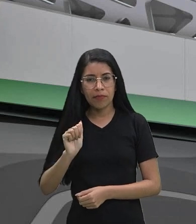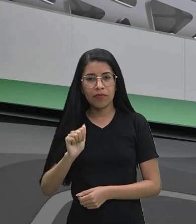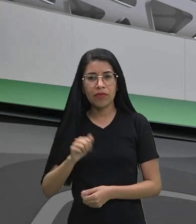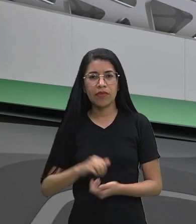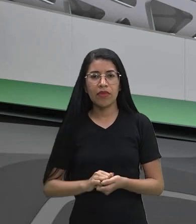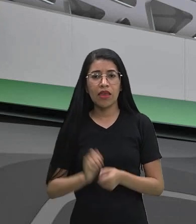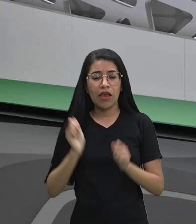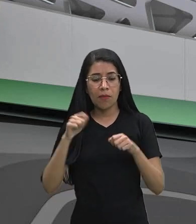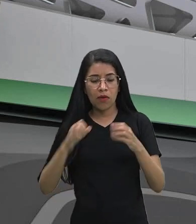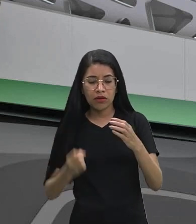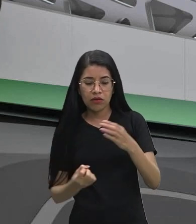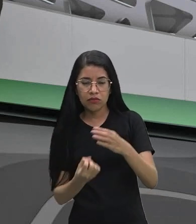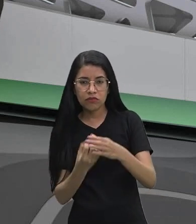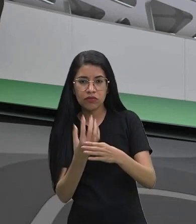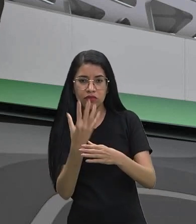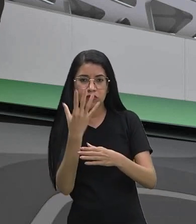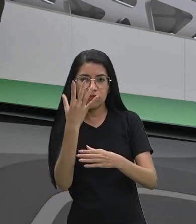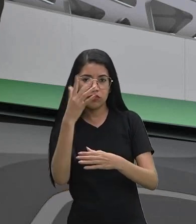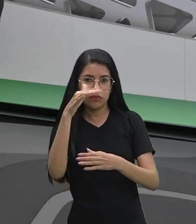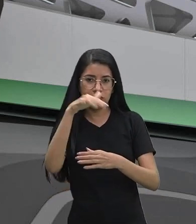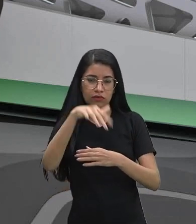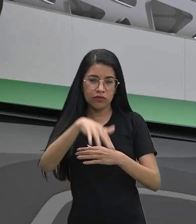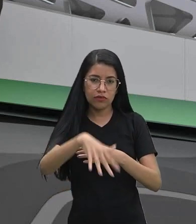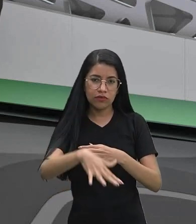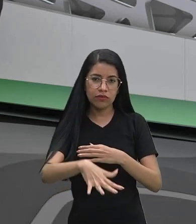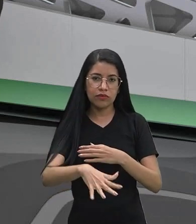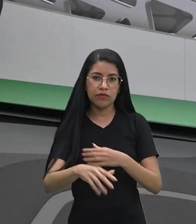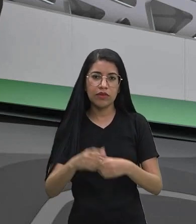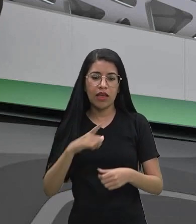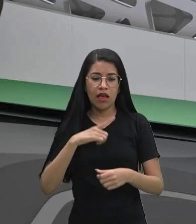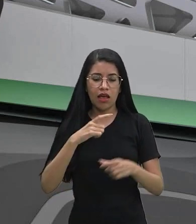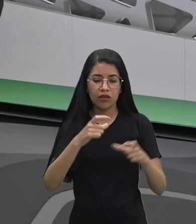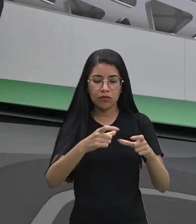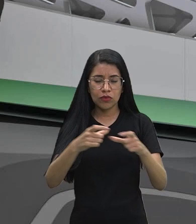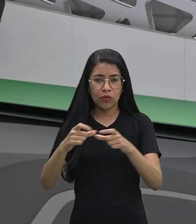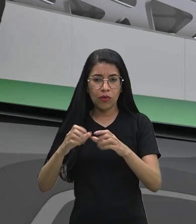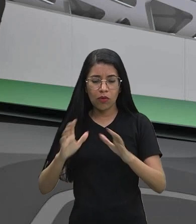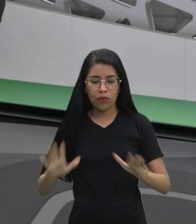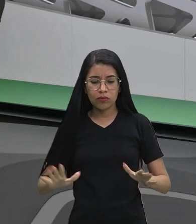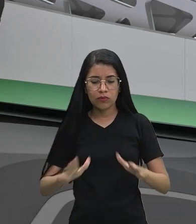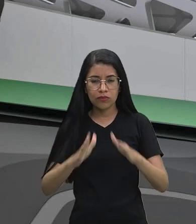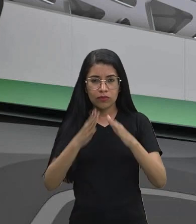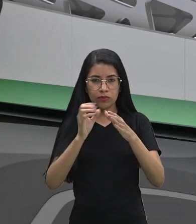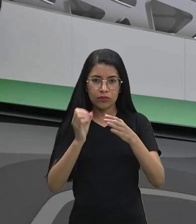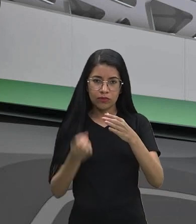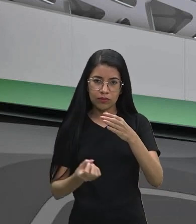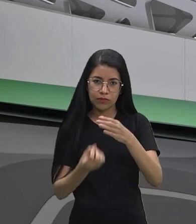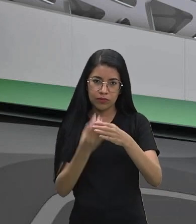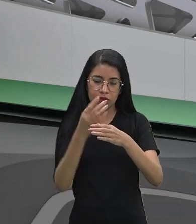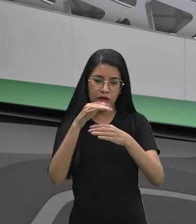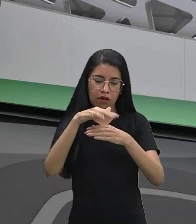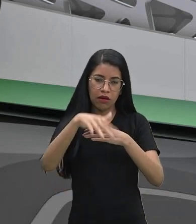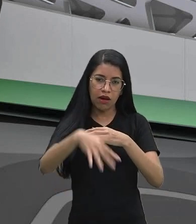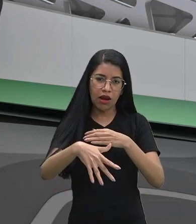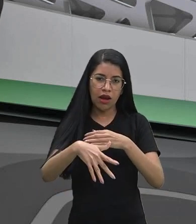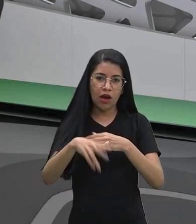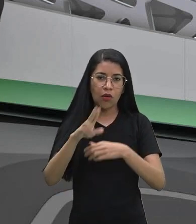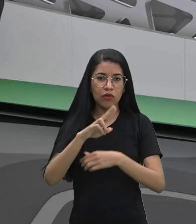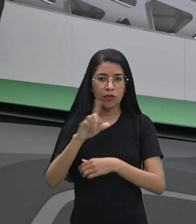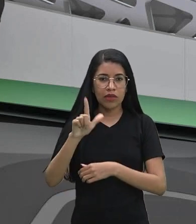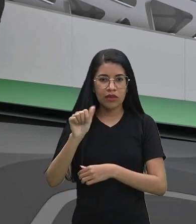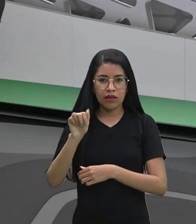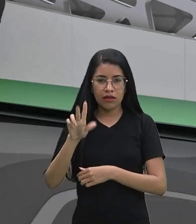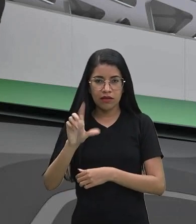pode sair aqui, ó, por meio ali nas aberturas, que são os vulcões. Quando esse magma sai, a gente chama de lava,